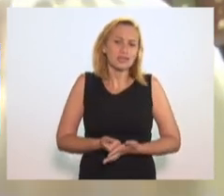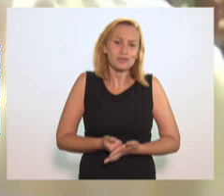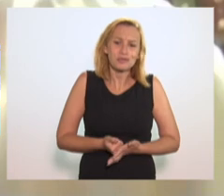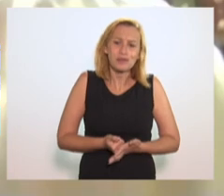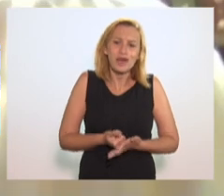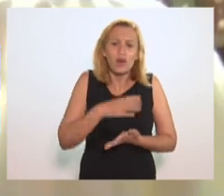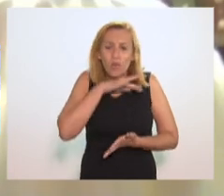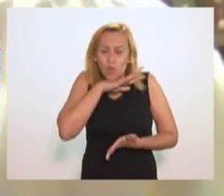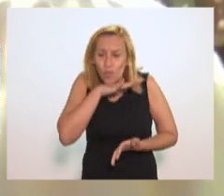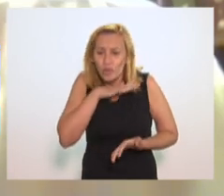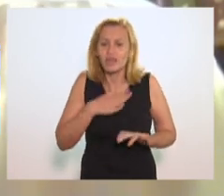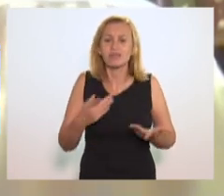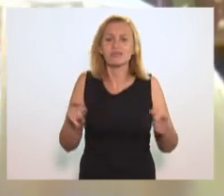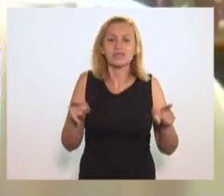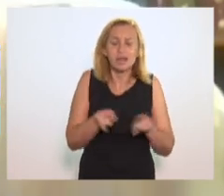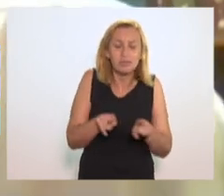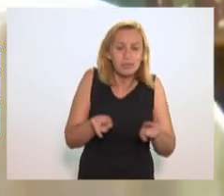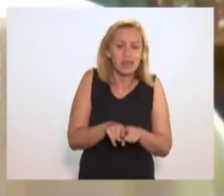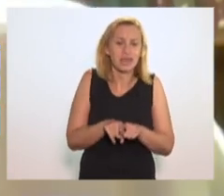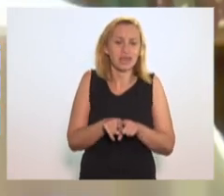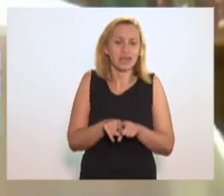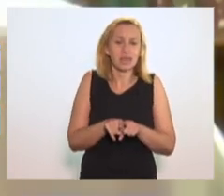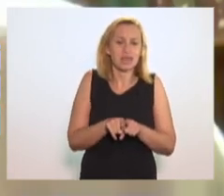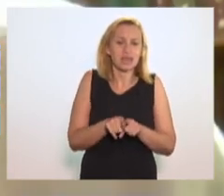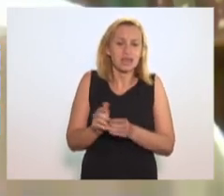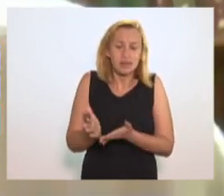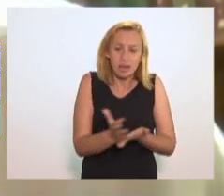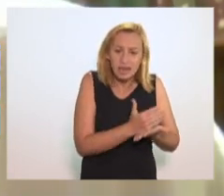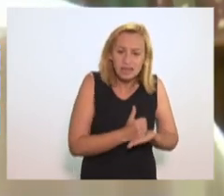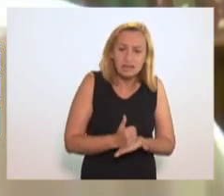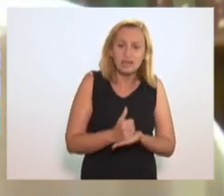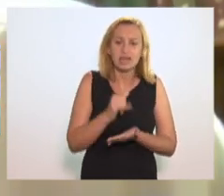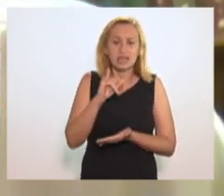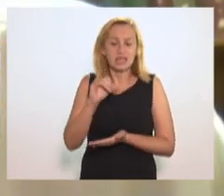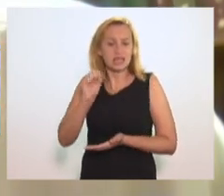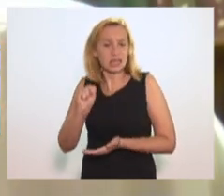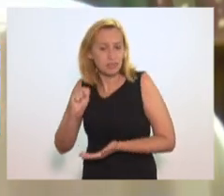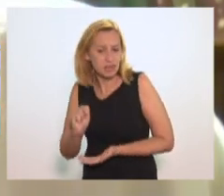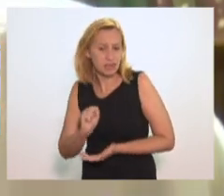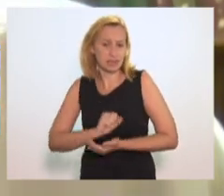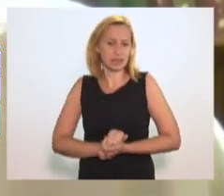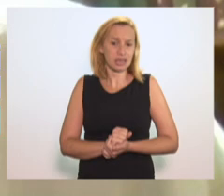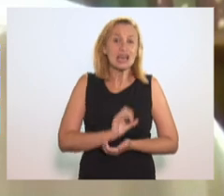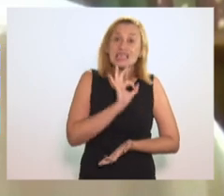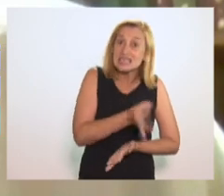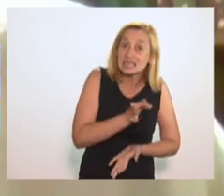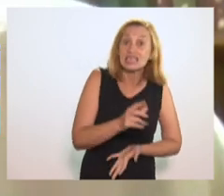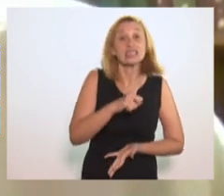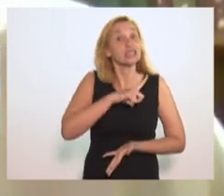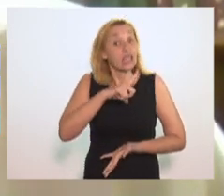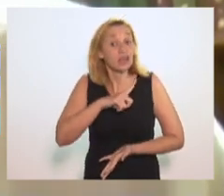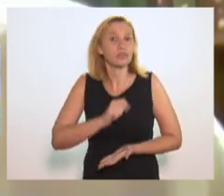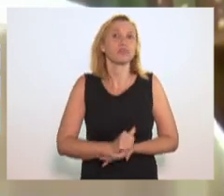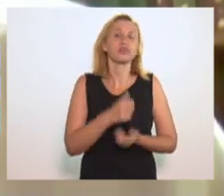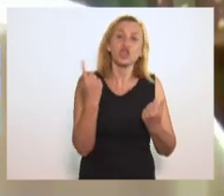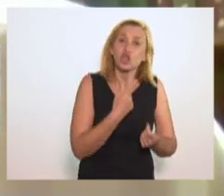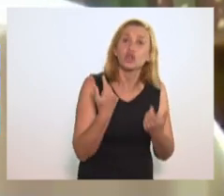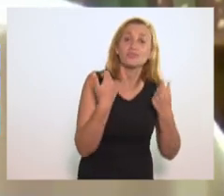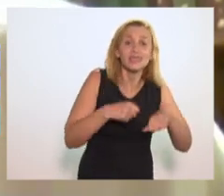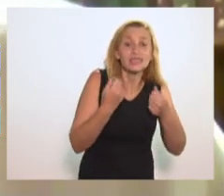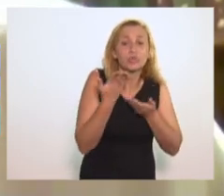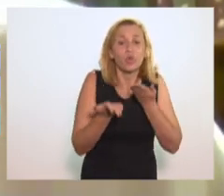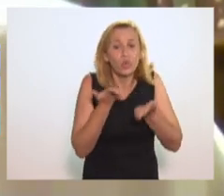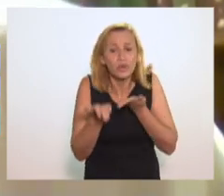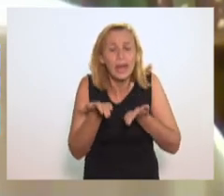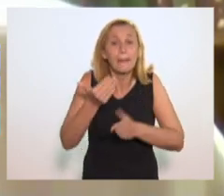também refletindo muito na arrecadação do ICMS então eu tenho certeza que a gente precisa cuidar